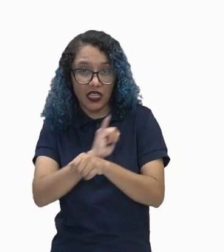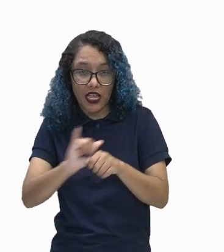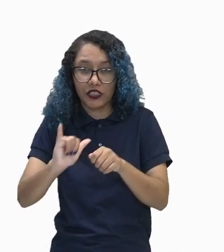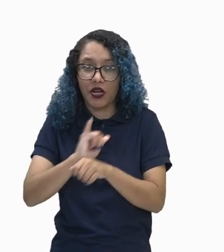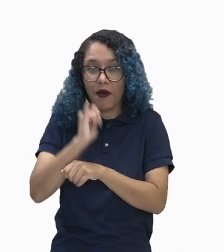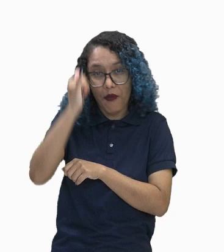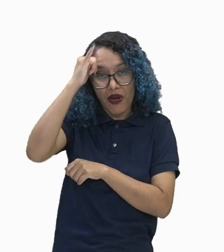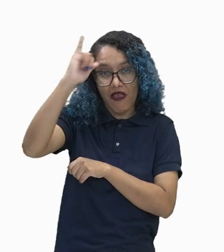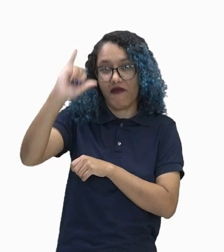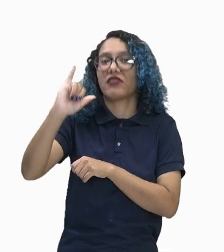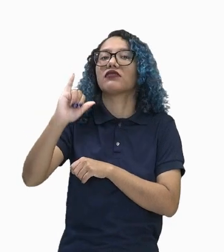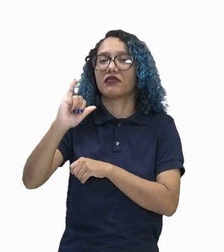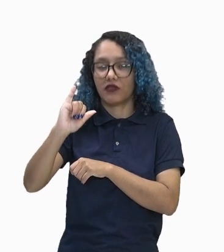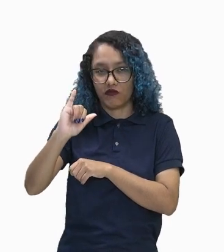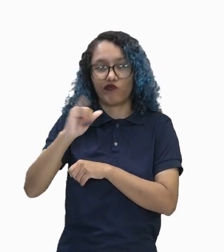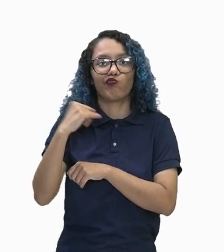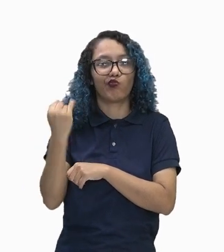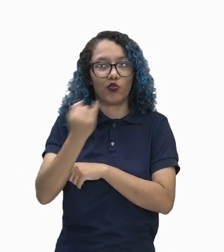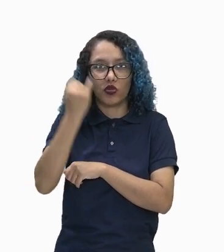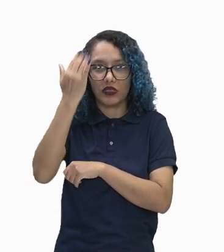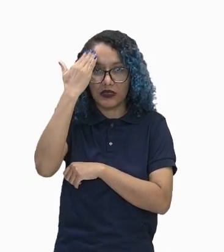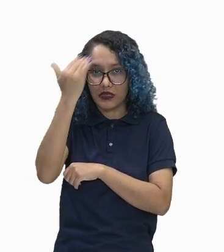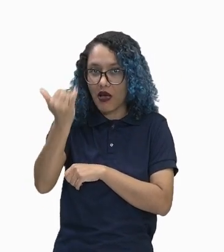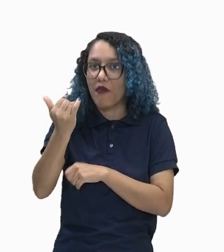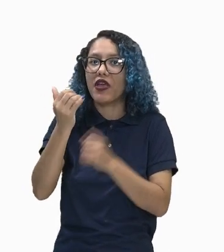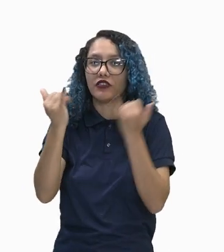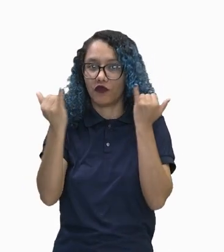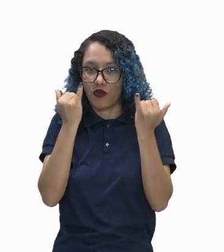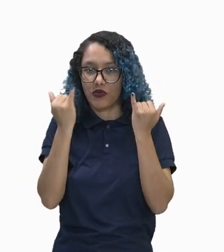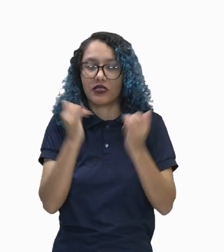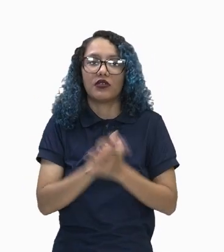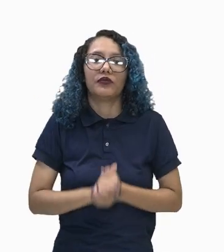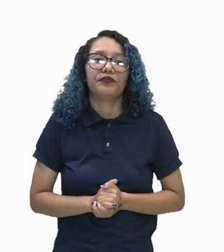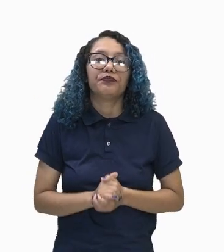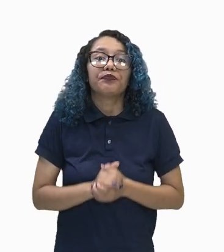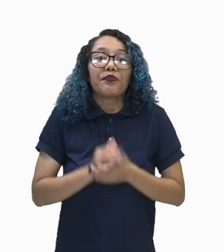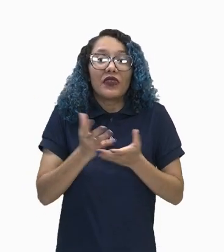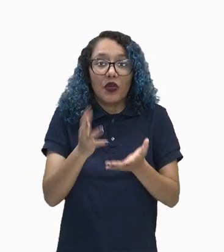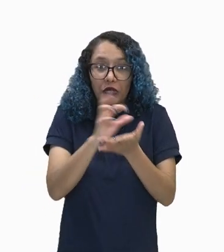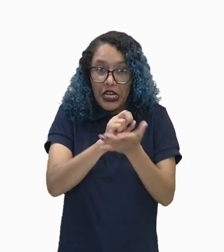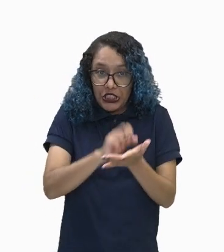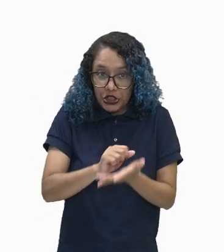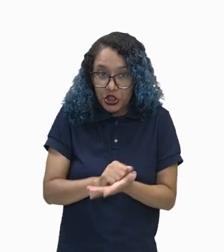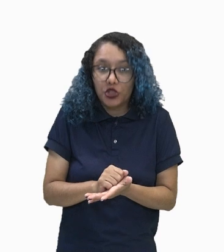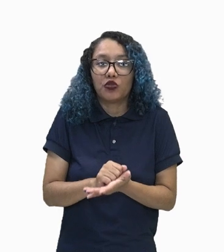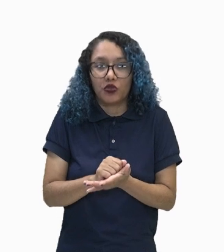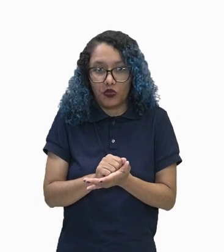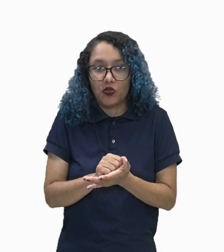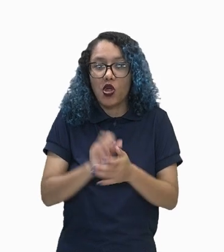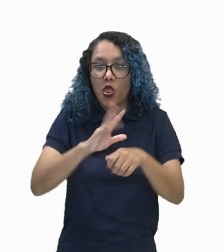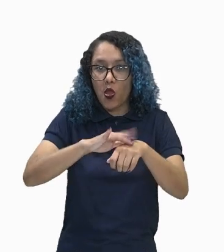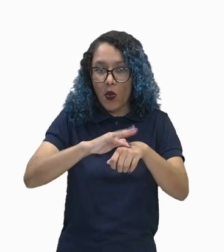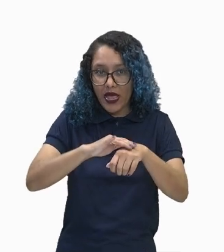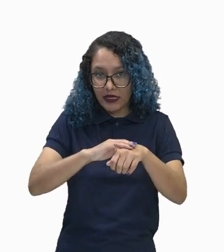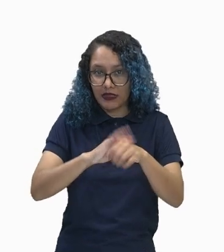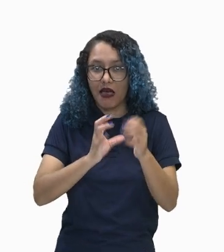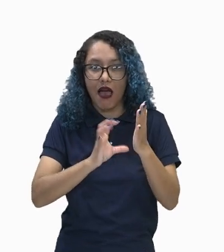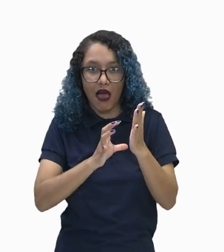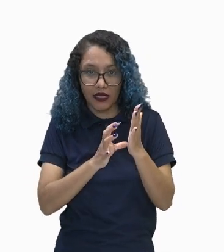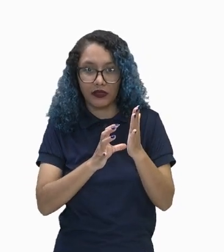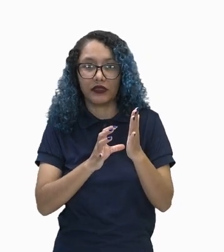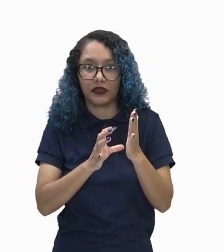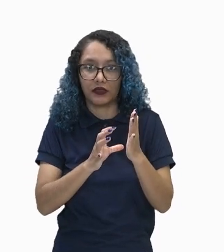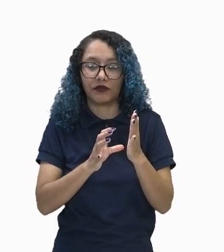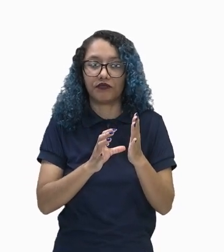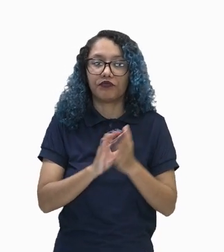que a incidência de HIV/AIDS no Amazonas entre